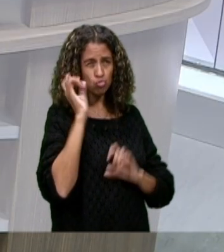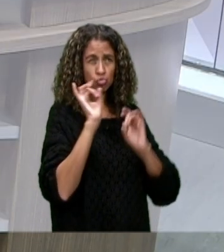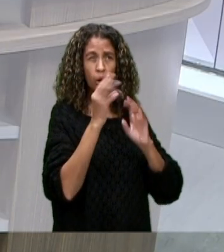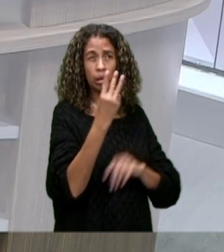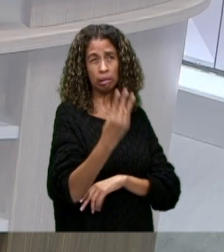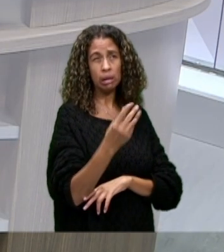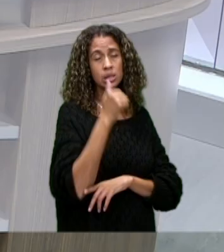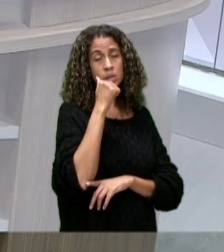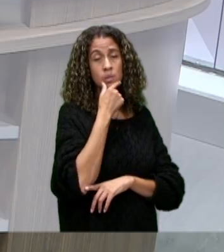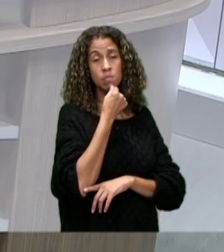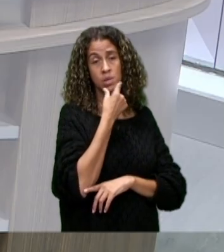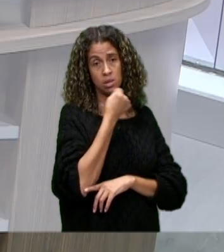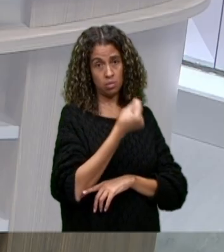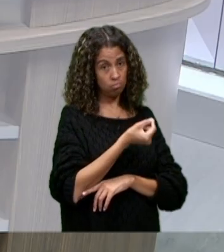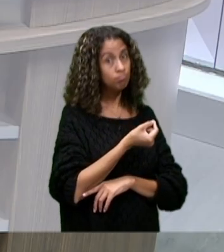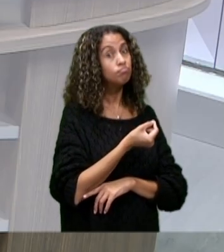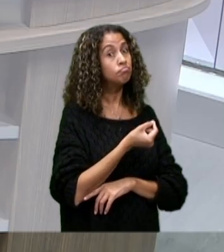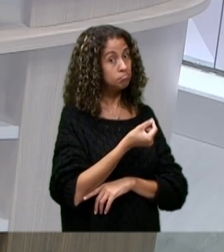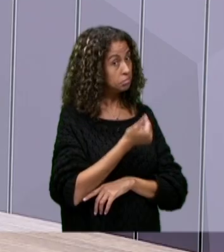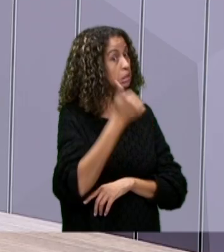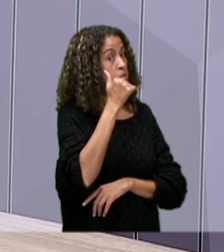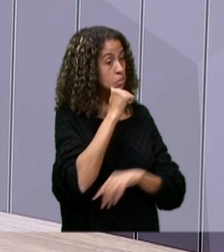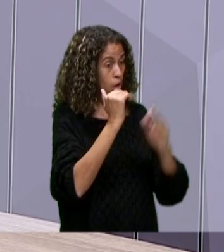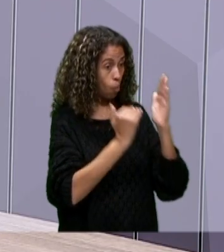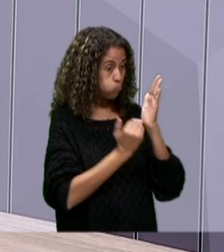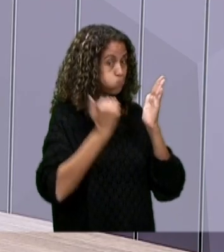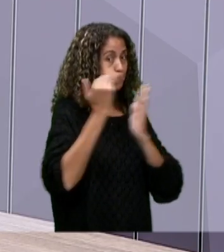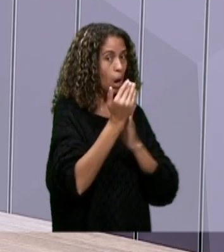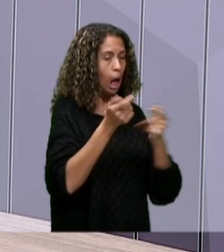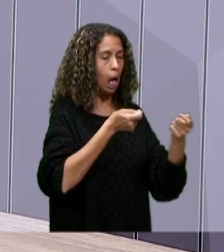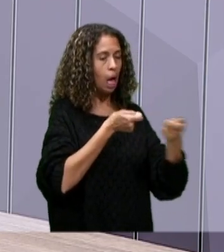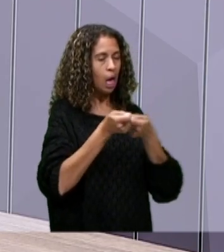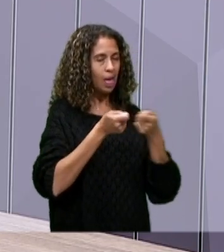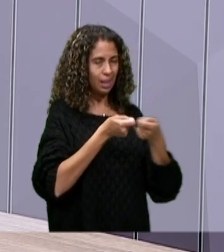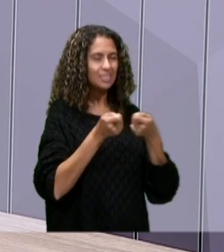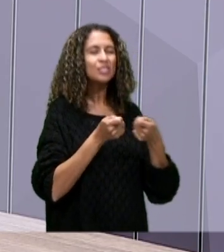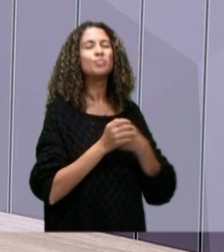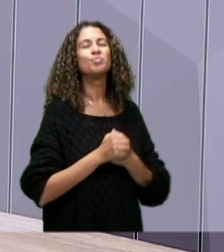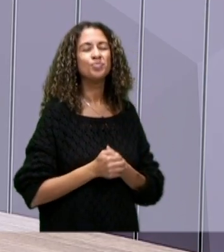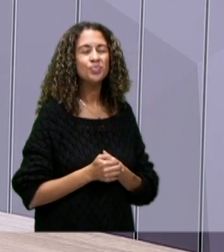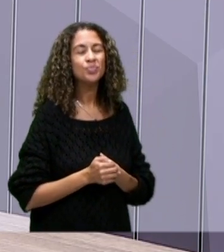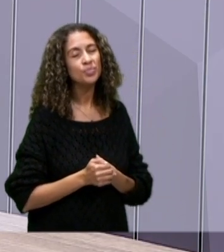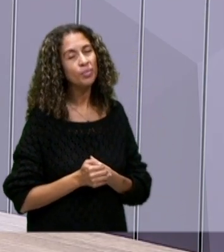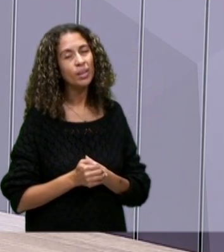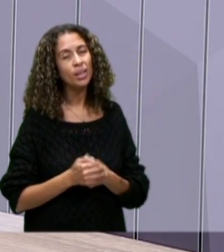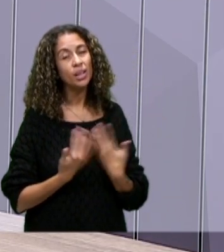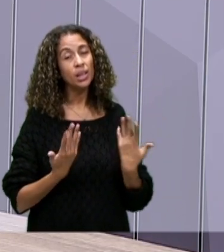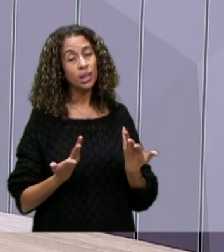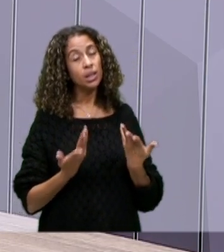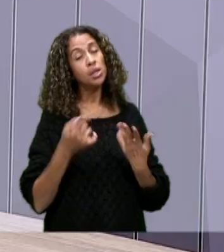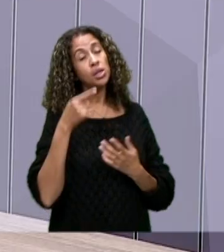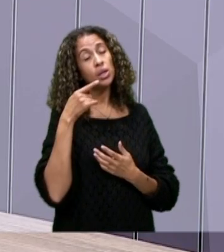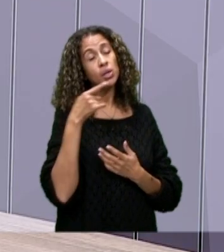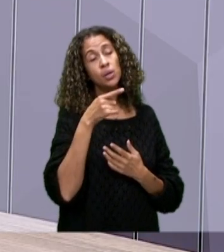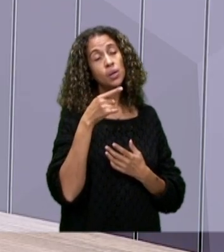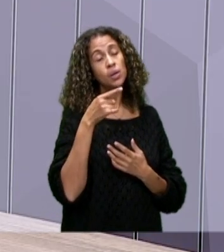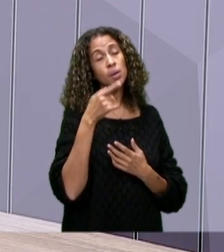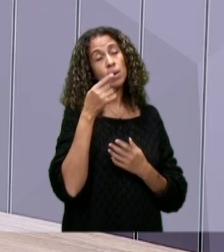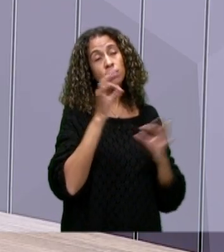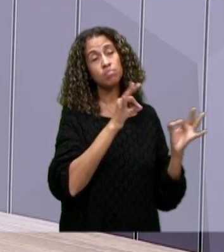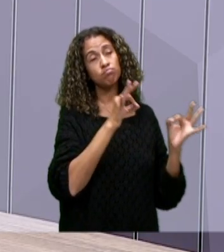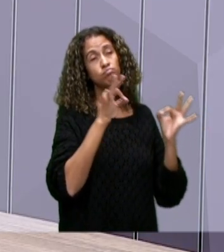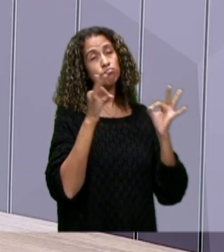meninos. Puxa. As meninas estão no comando. E você participa, quando você